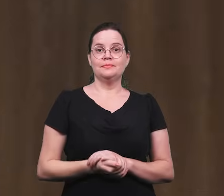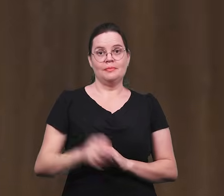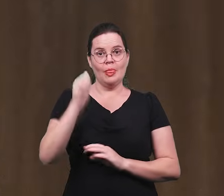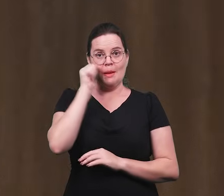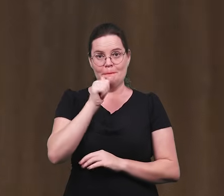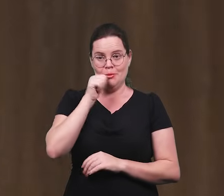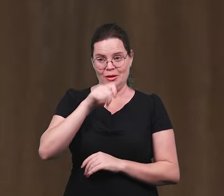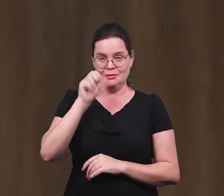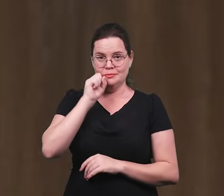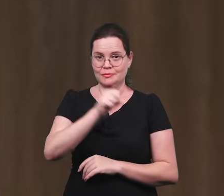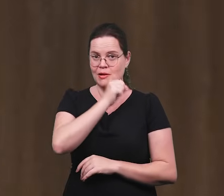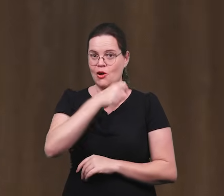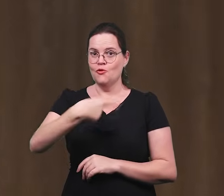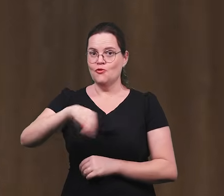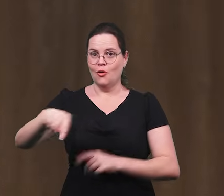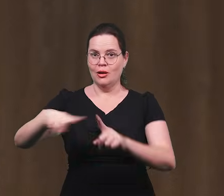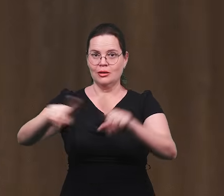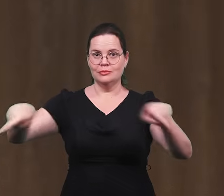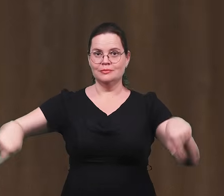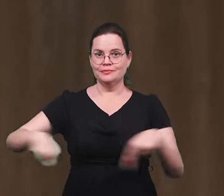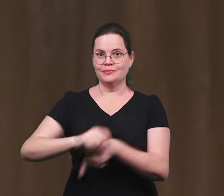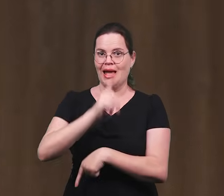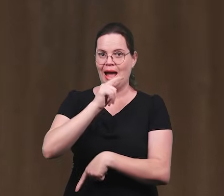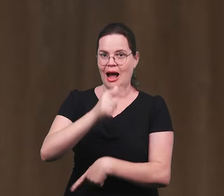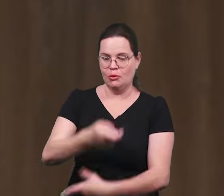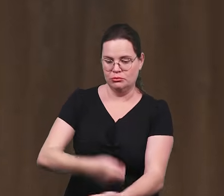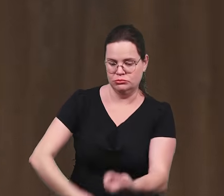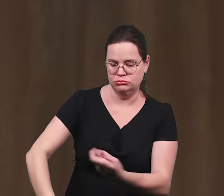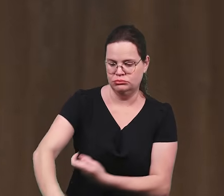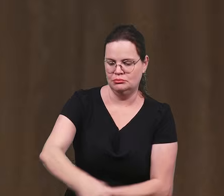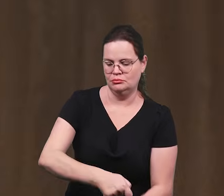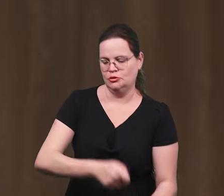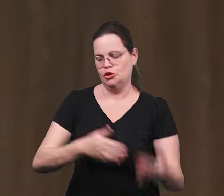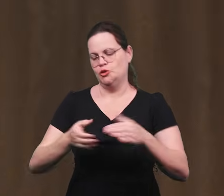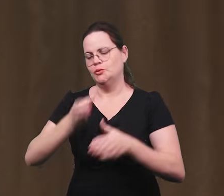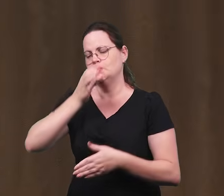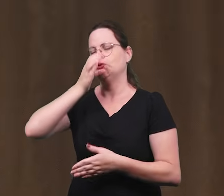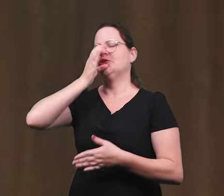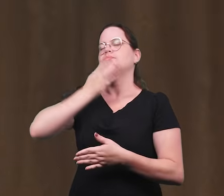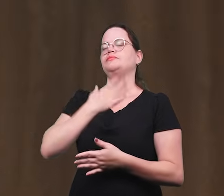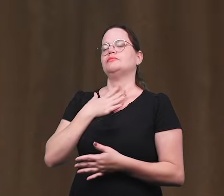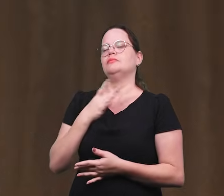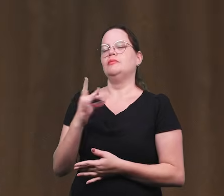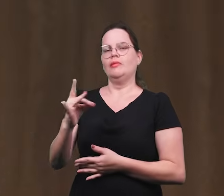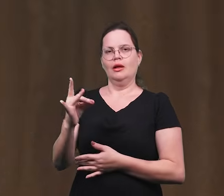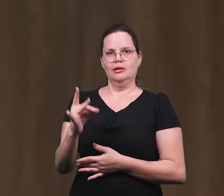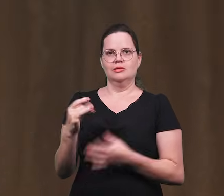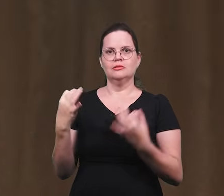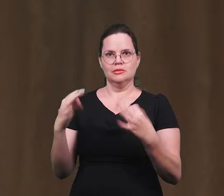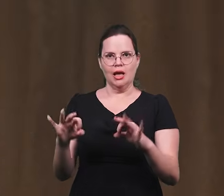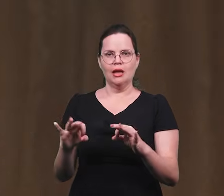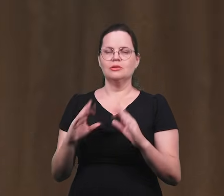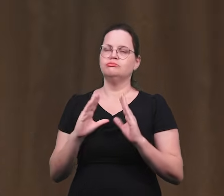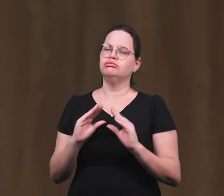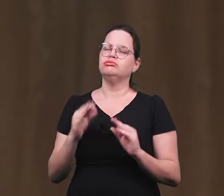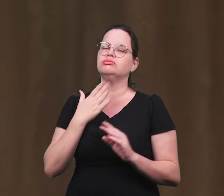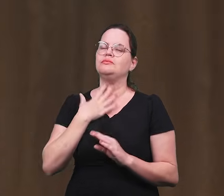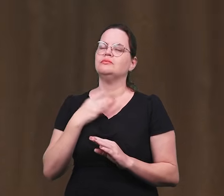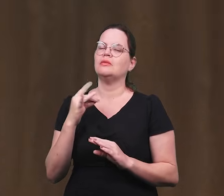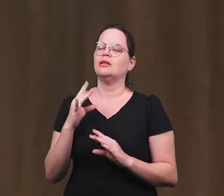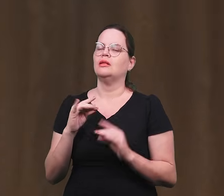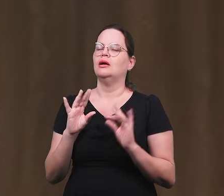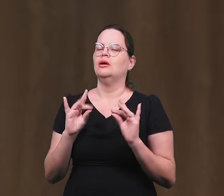A mulher foi buscar uma água para satisfazer o seu corpo. E o Senhor Jesus estava oferecendo a ela a água que